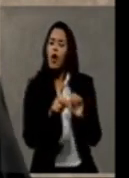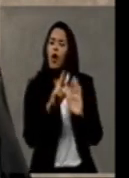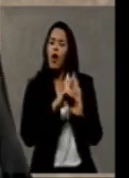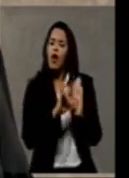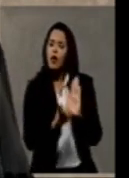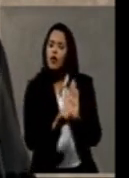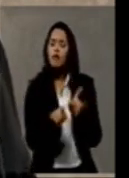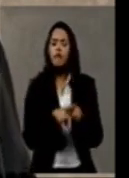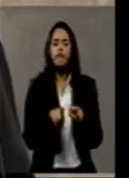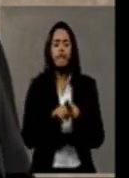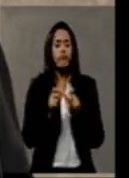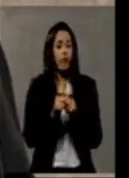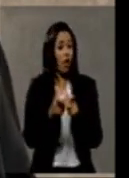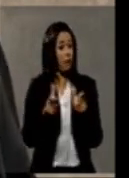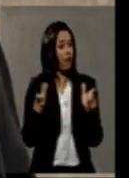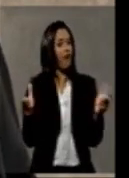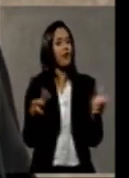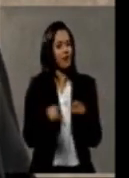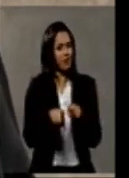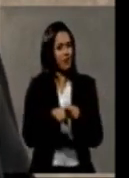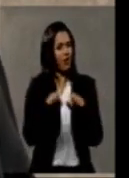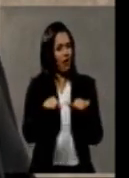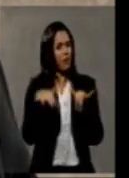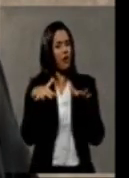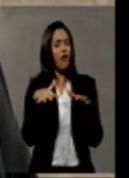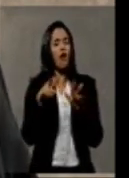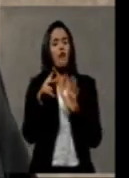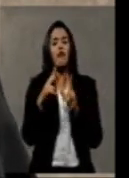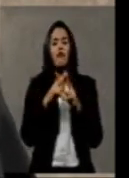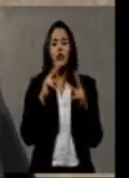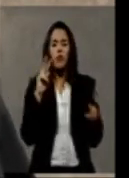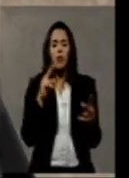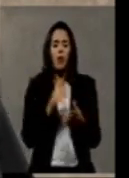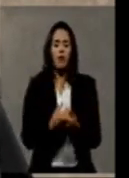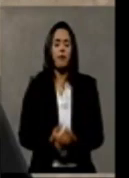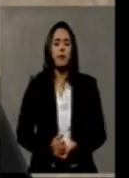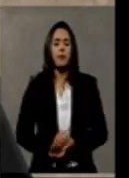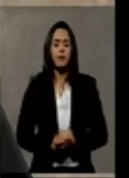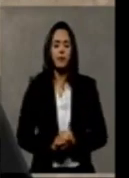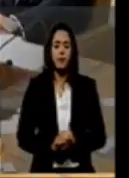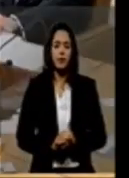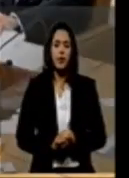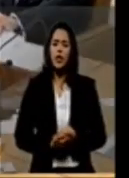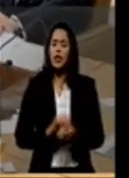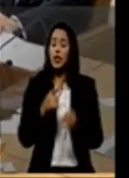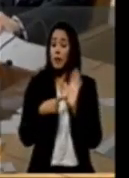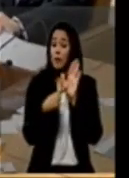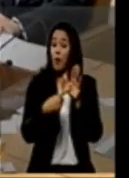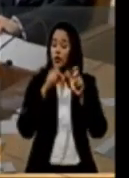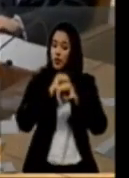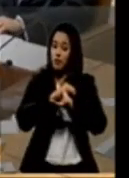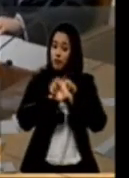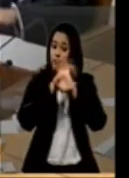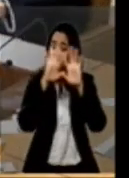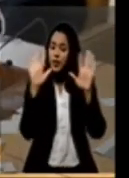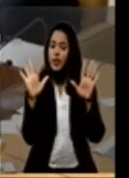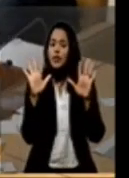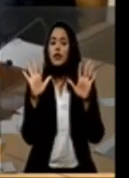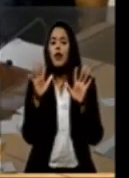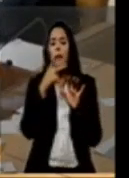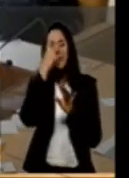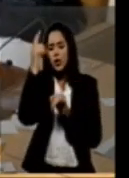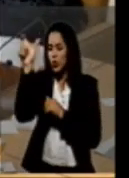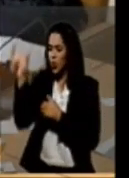ampliação porque não do plenário virtual que dará toda a transparência às partes e